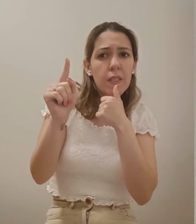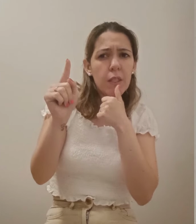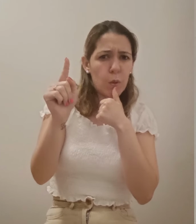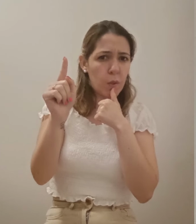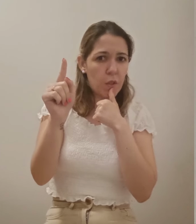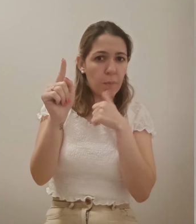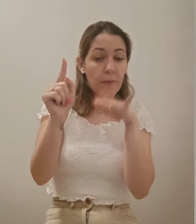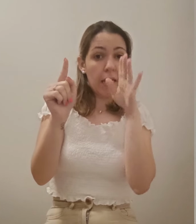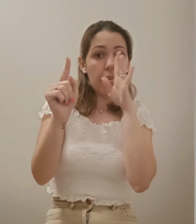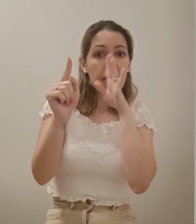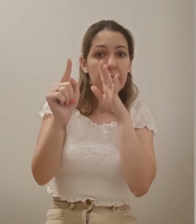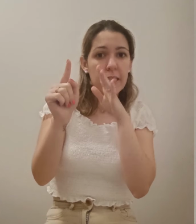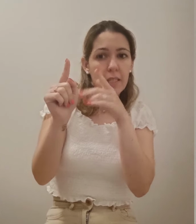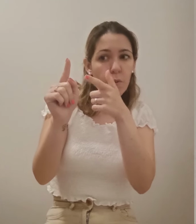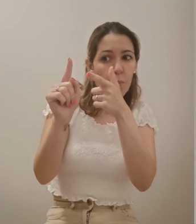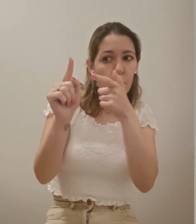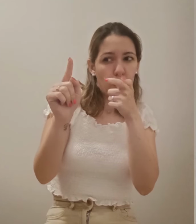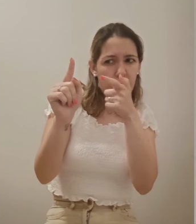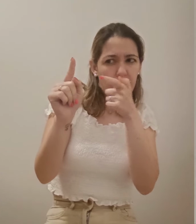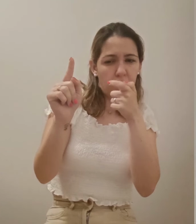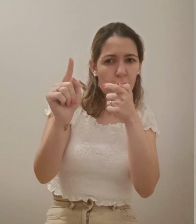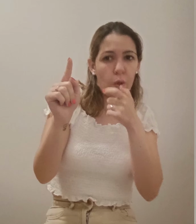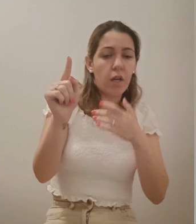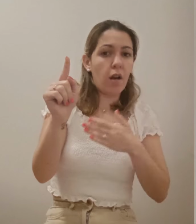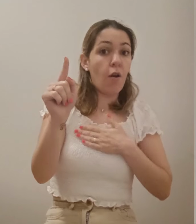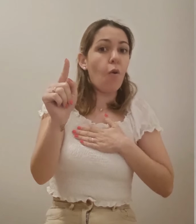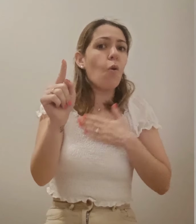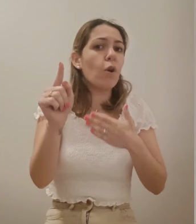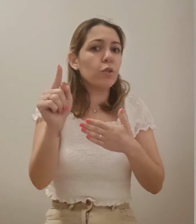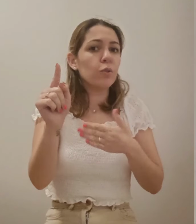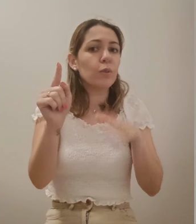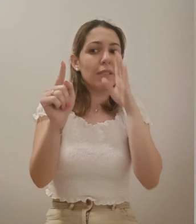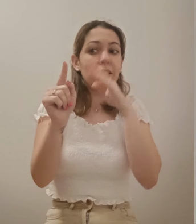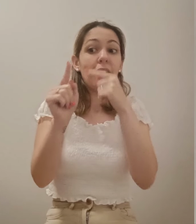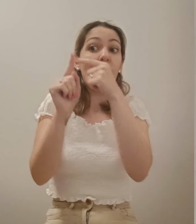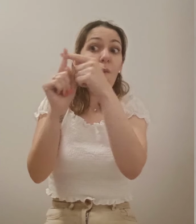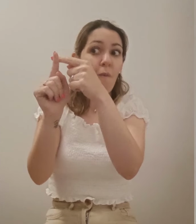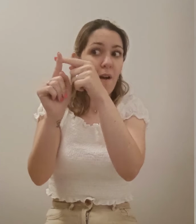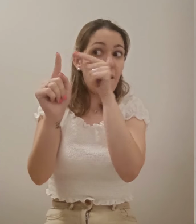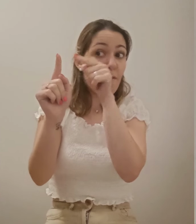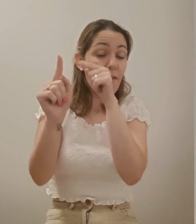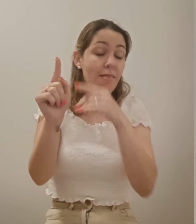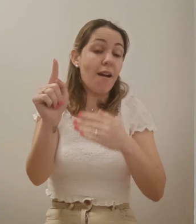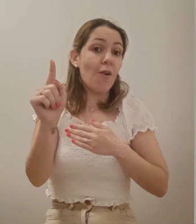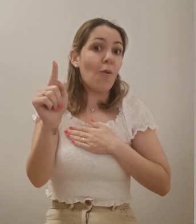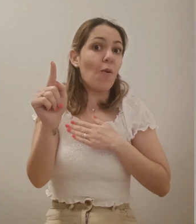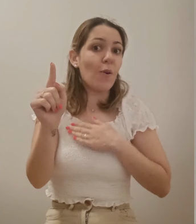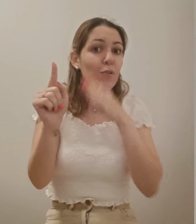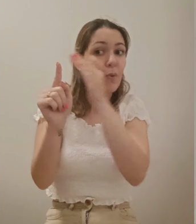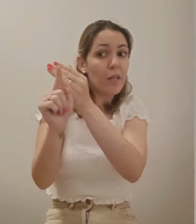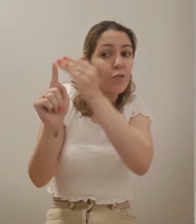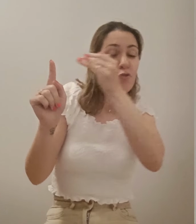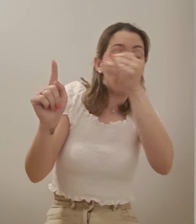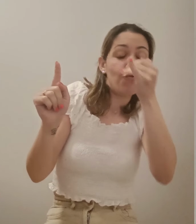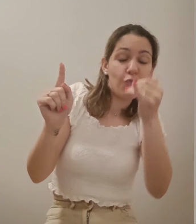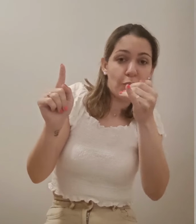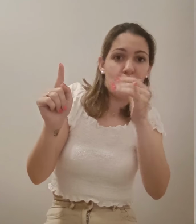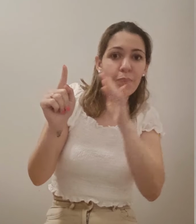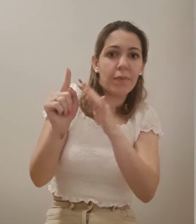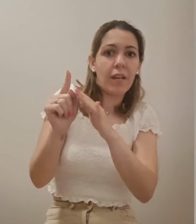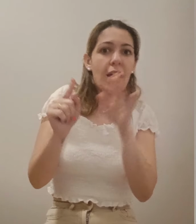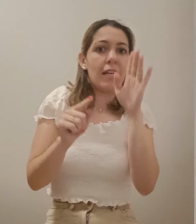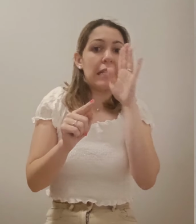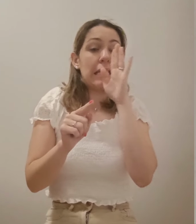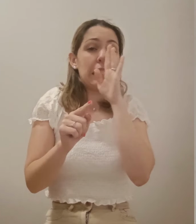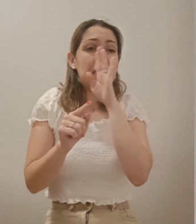gosto do atirador, corrijo a trajetória. Se gosto demasiado do alvo, desvio a bala. Se detesto o atirador, disparo